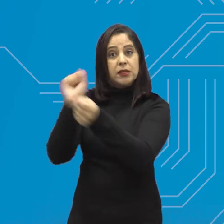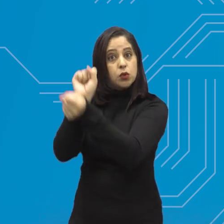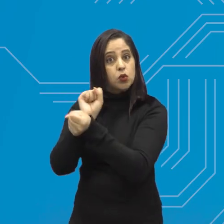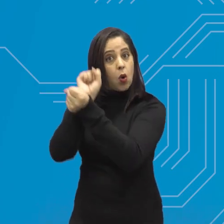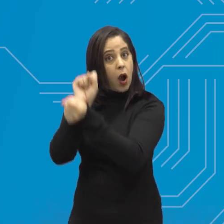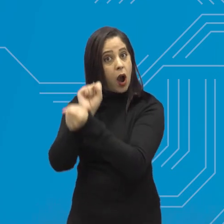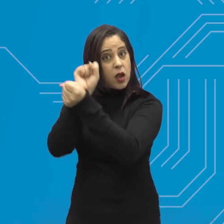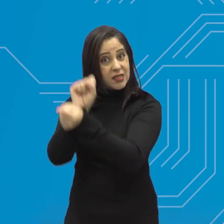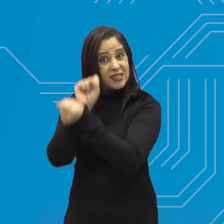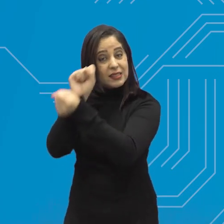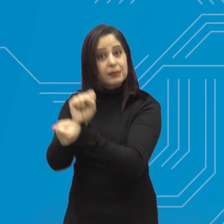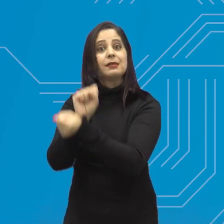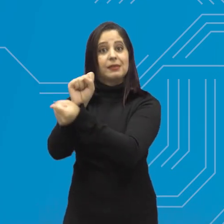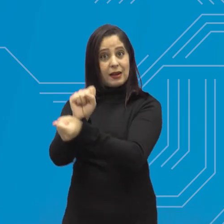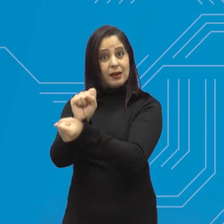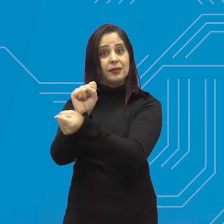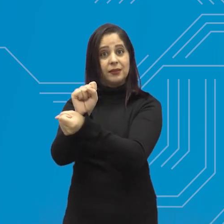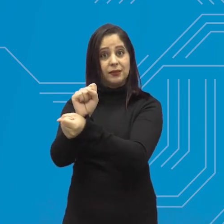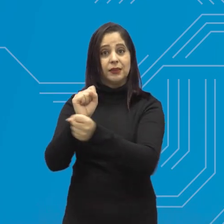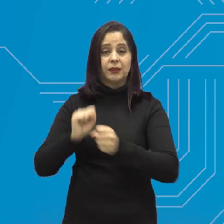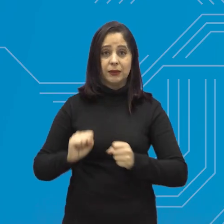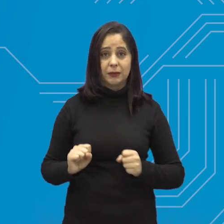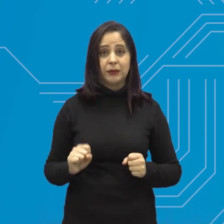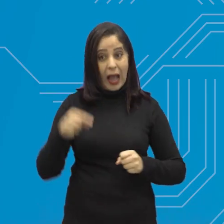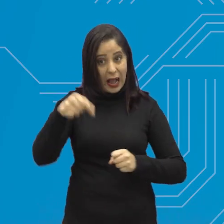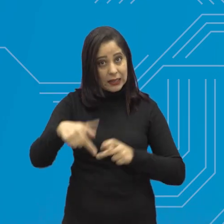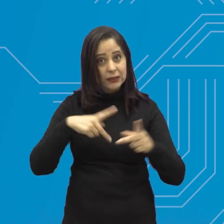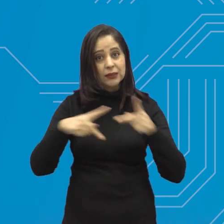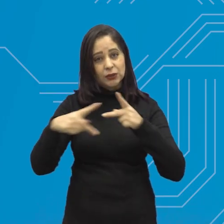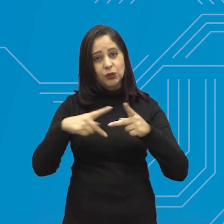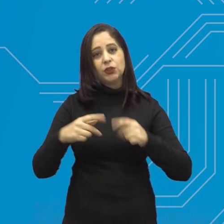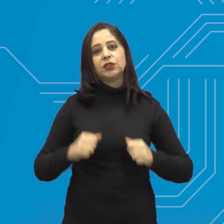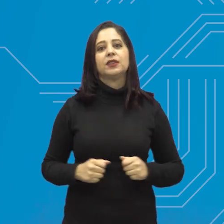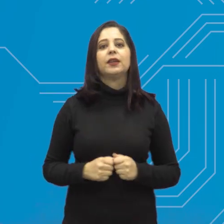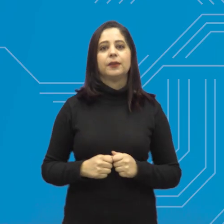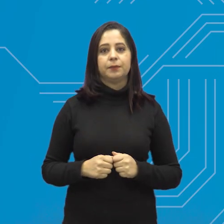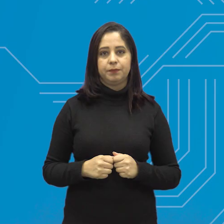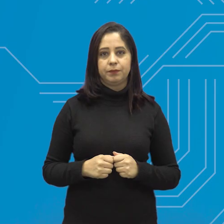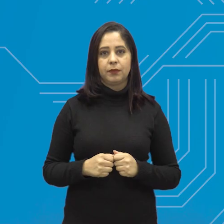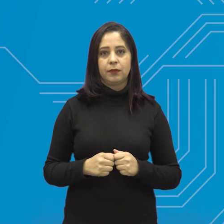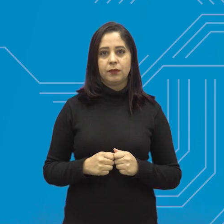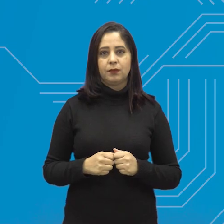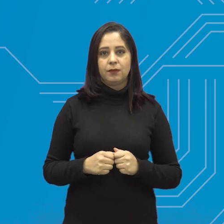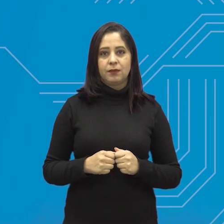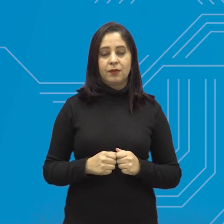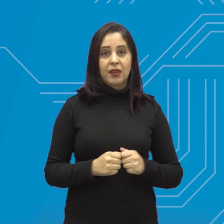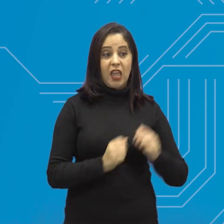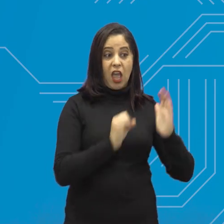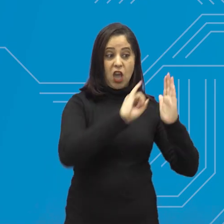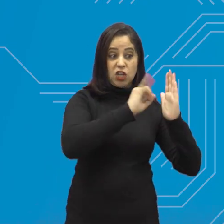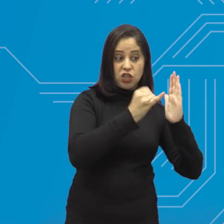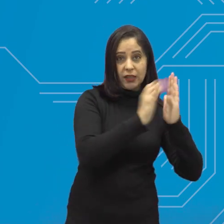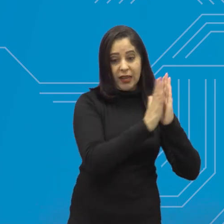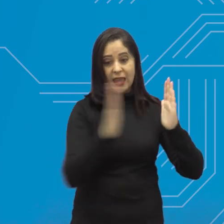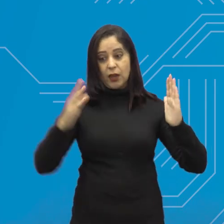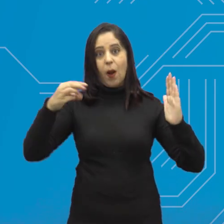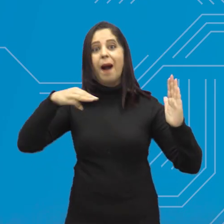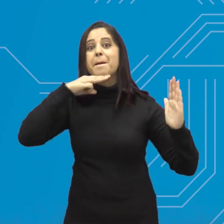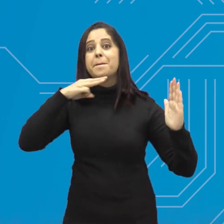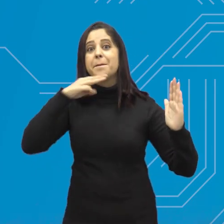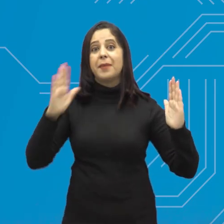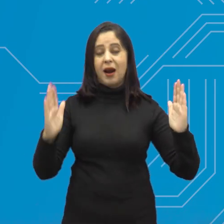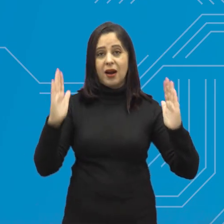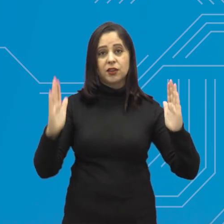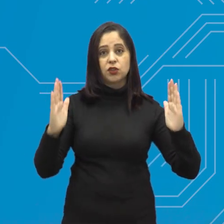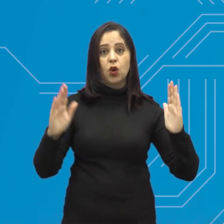sendo submetidas a condições análogas à escravidão em São José dos Campos. Somente nos primeiros 3 meses